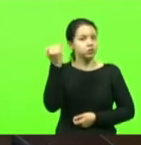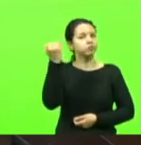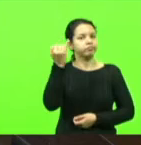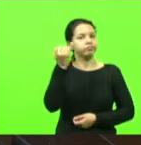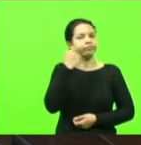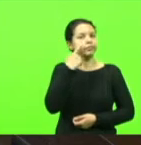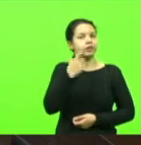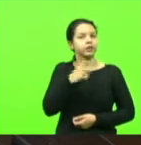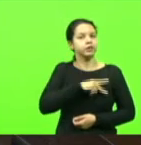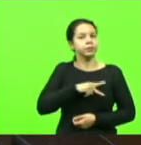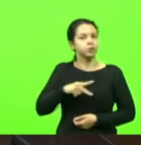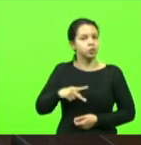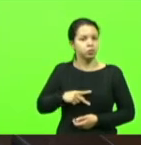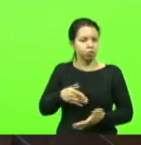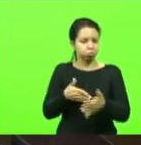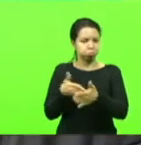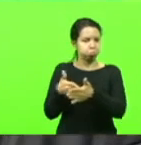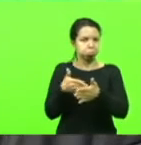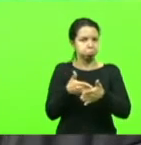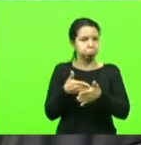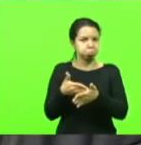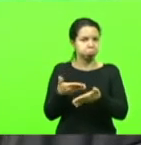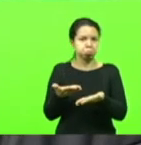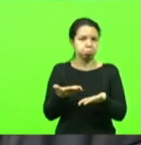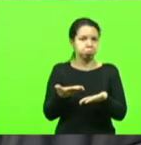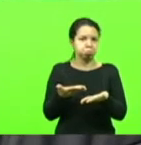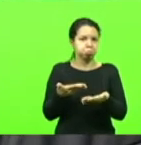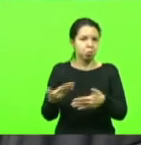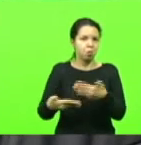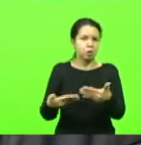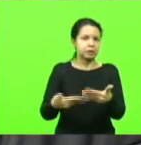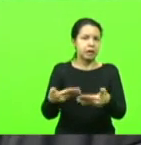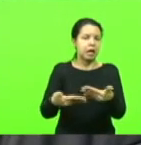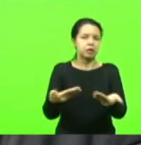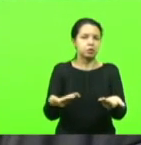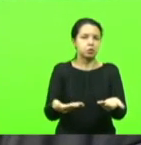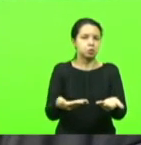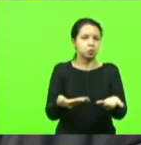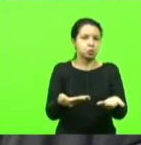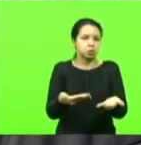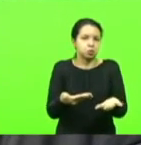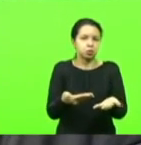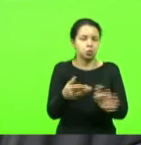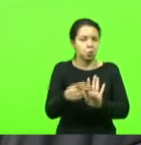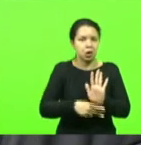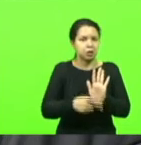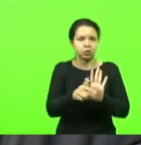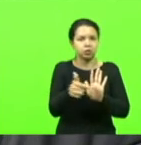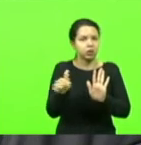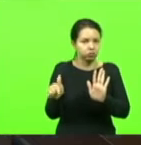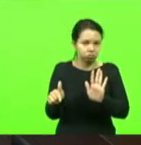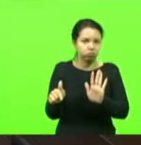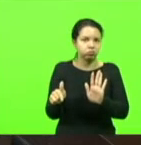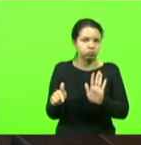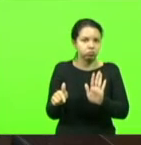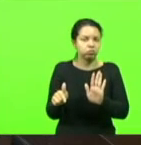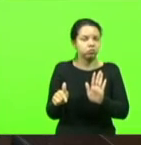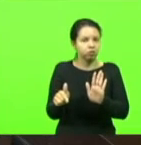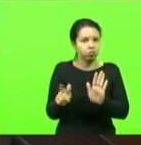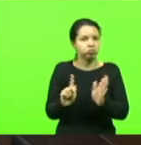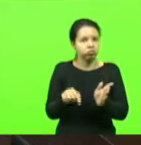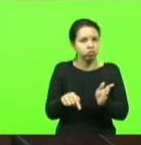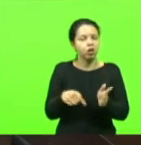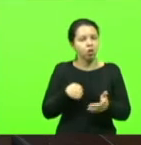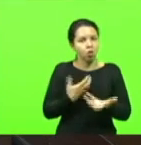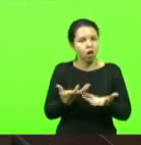interesse público não encontro nenhum óbice na questão processual do projeto e no âmbito desta comissão